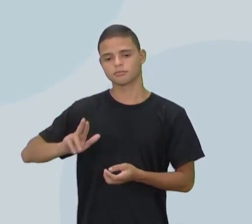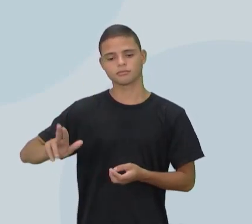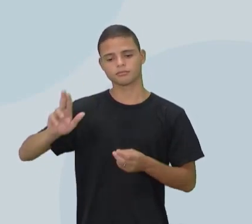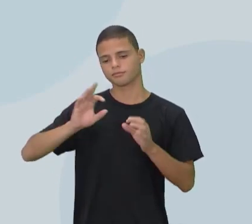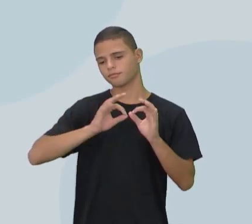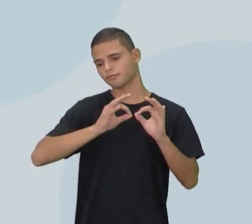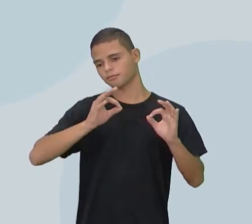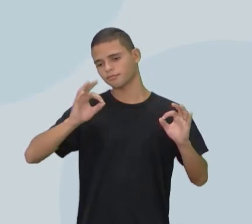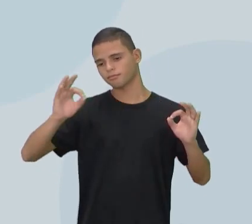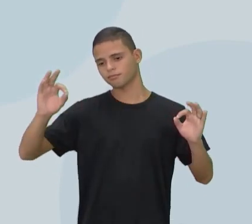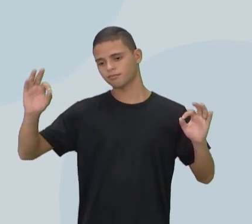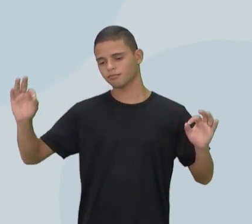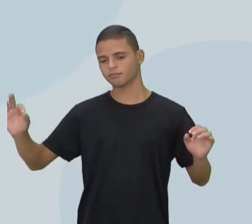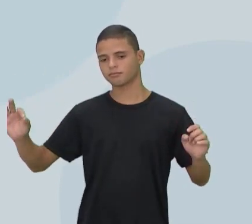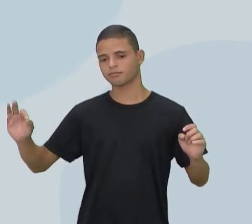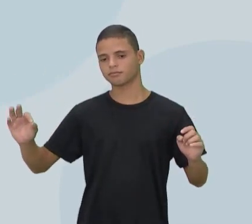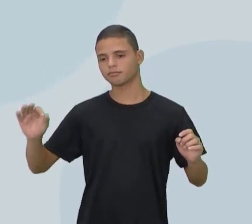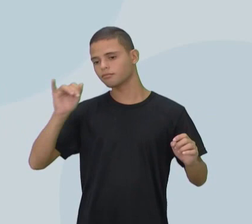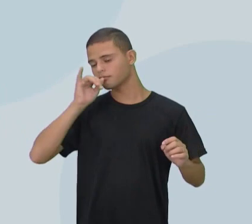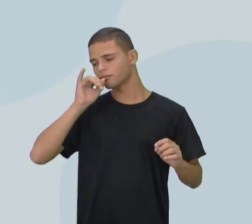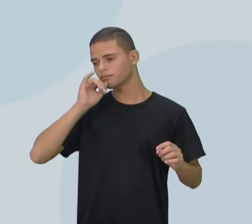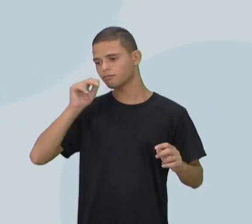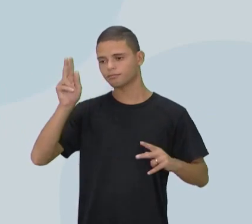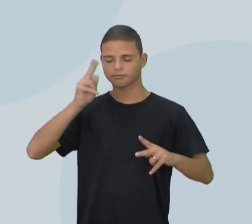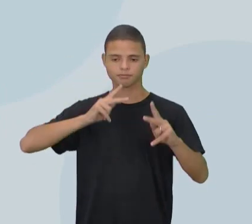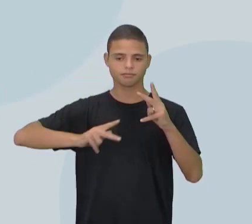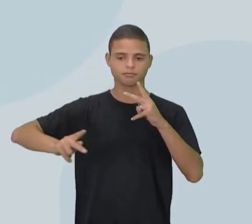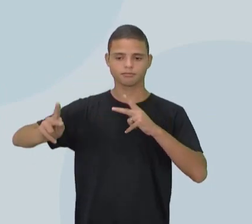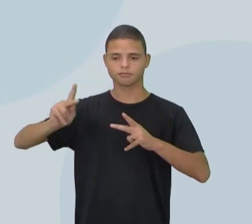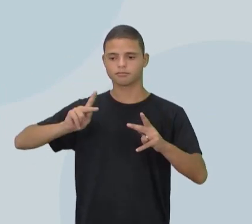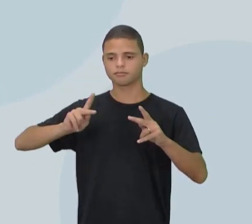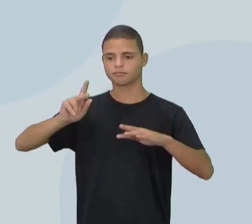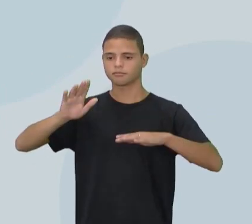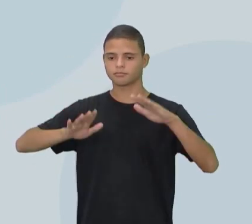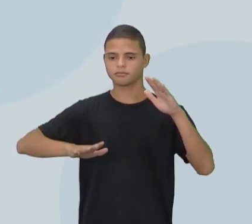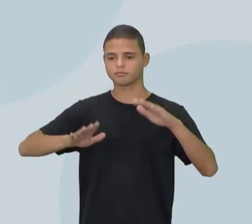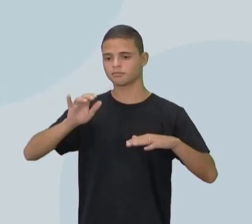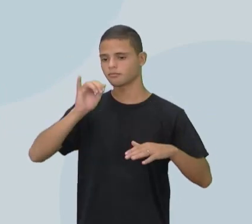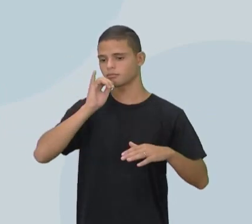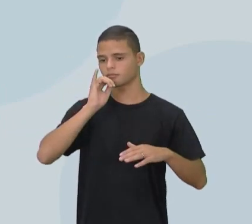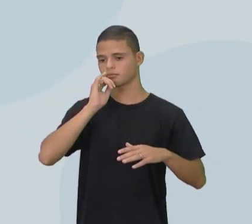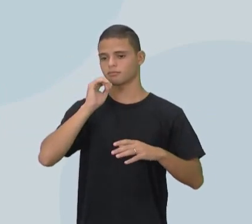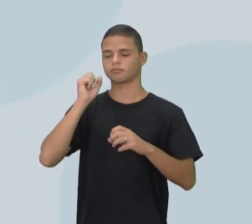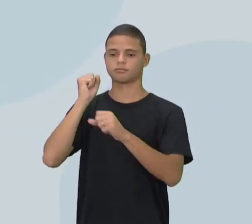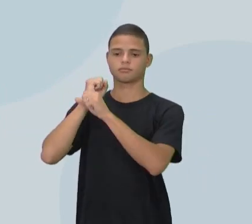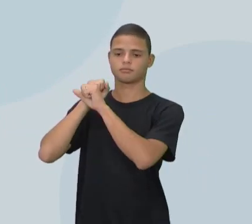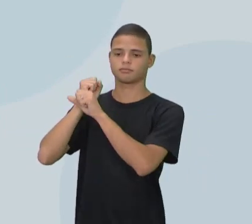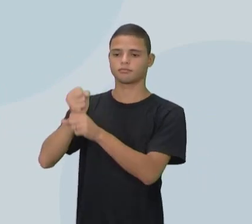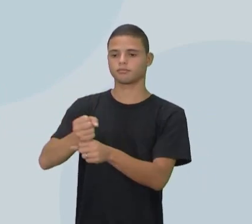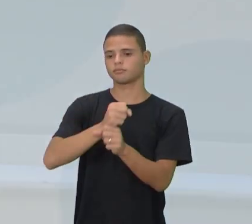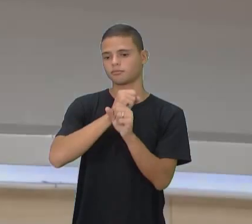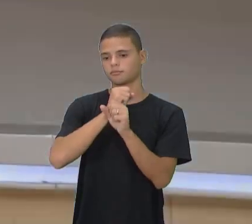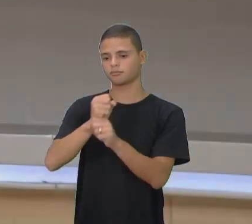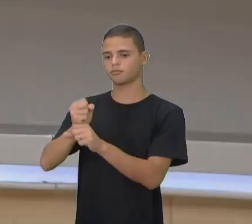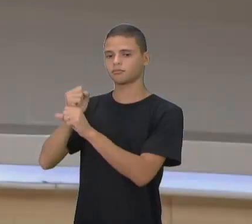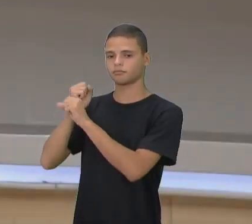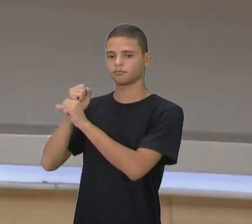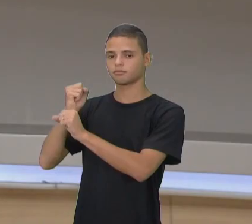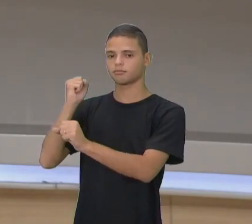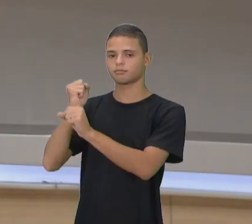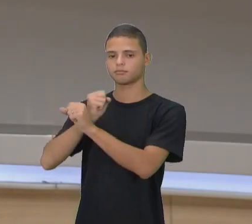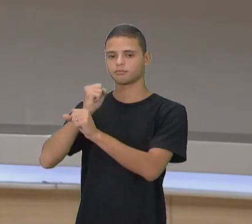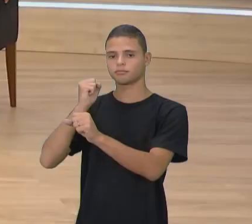longas distâncias. Então o vento acaba levando ele. Se demolir uma casa lá em Andradina, que tem amianto, pode ser que chegue aqui em São